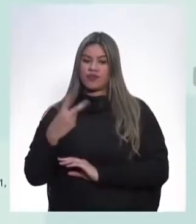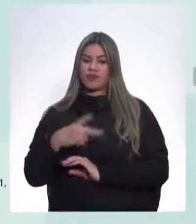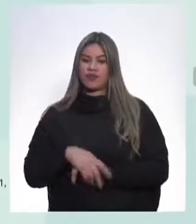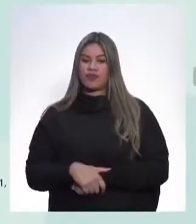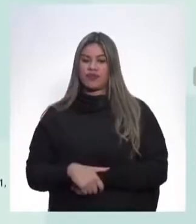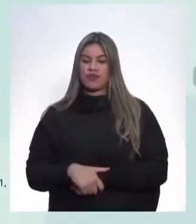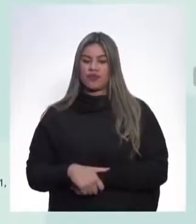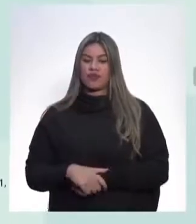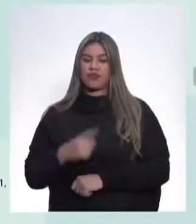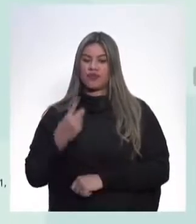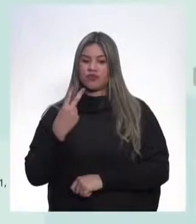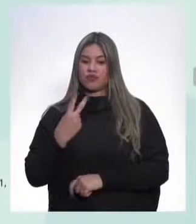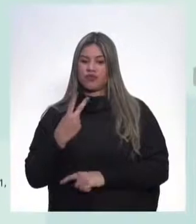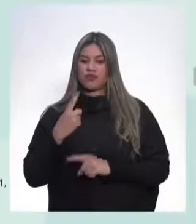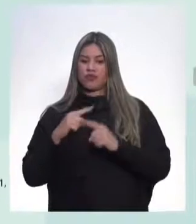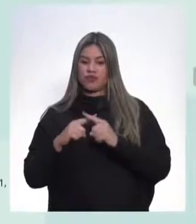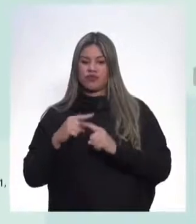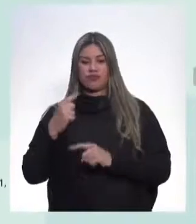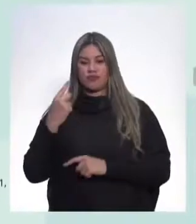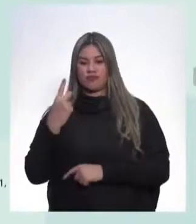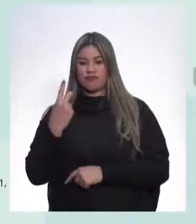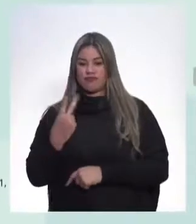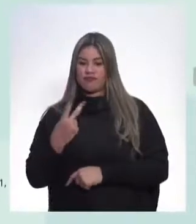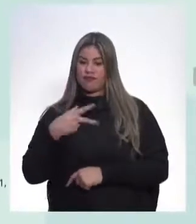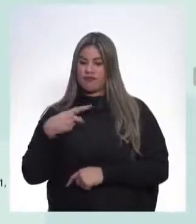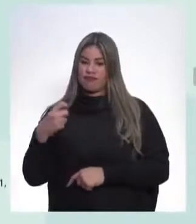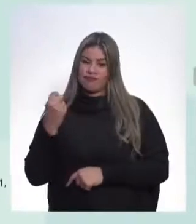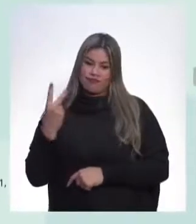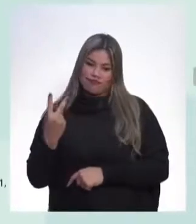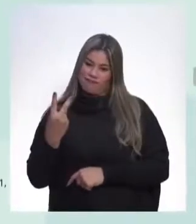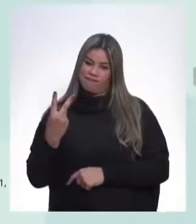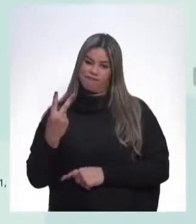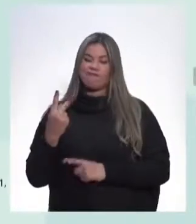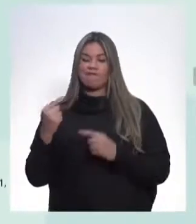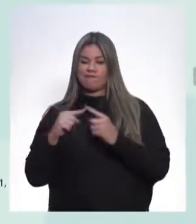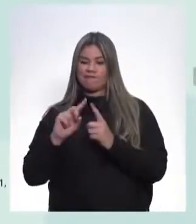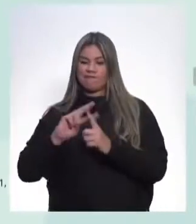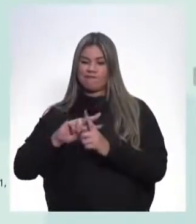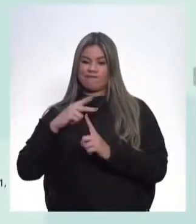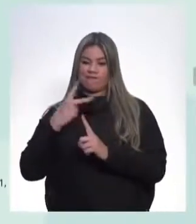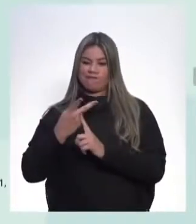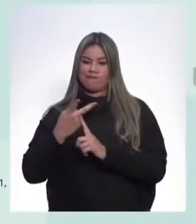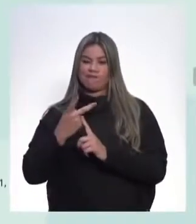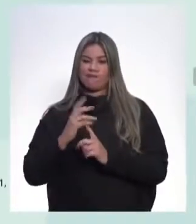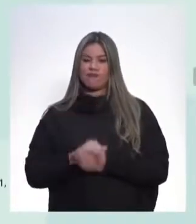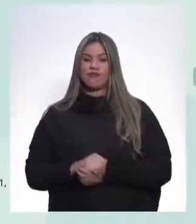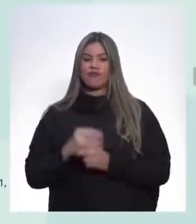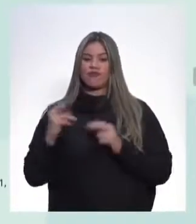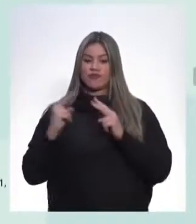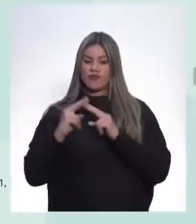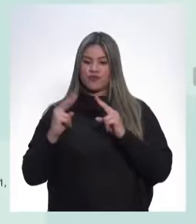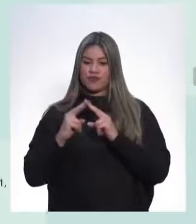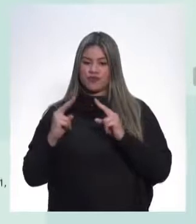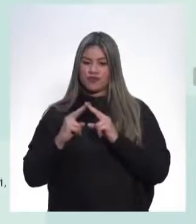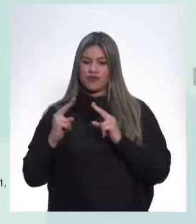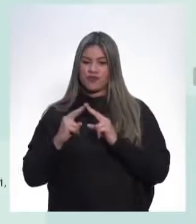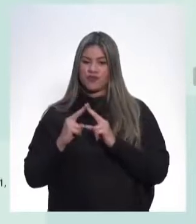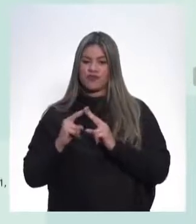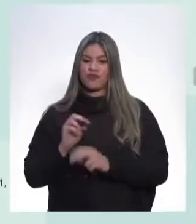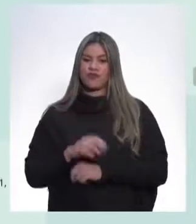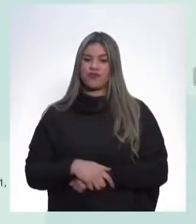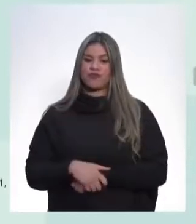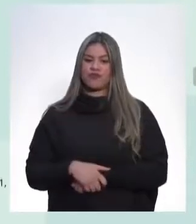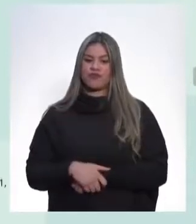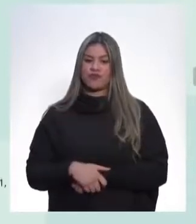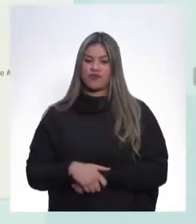fizer 2 vezes 1, dá 2? Dá. Então, o segundo par ordenado. Aqui a escala